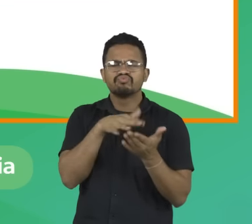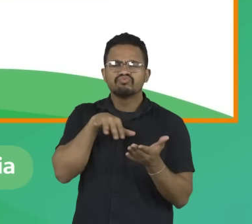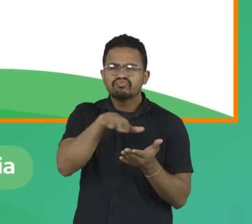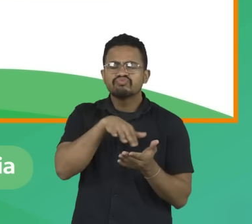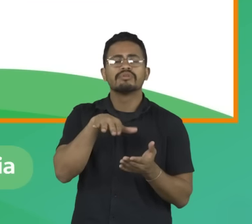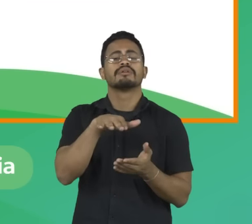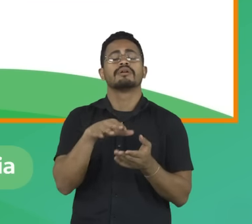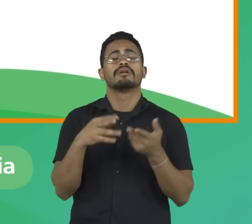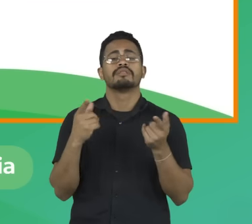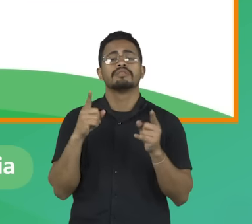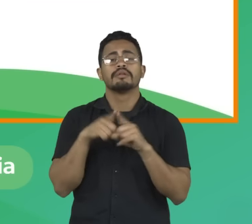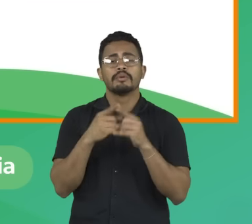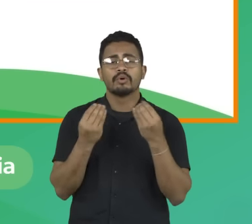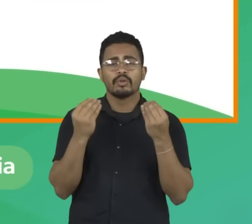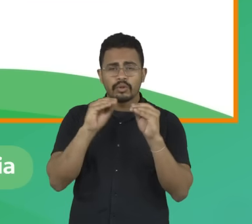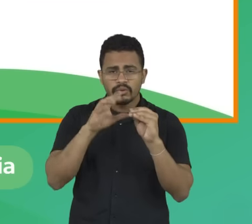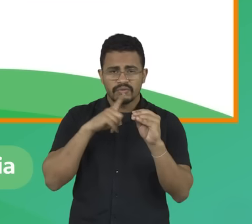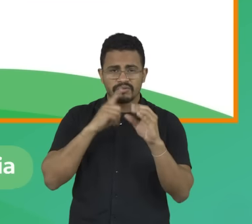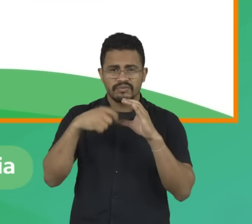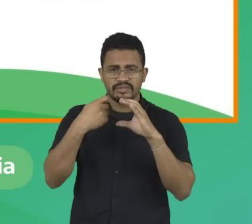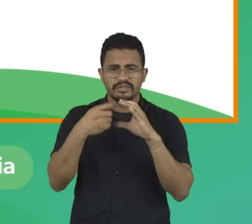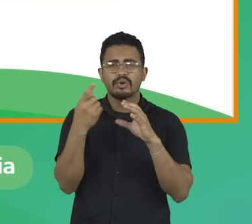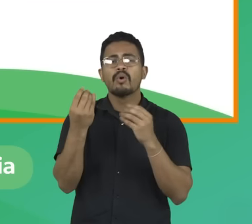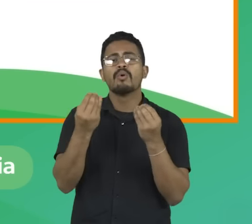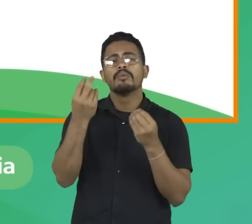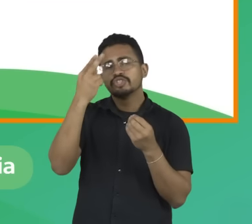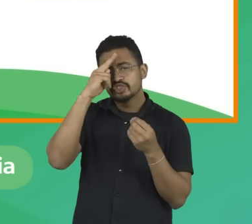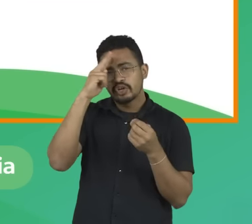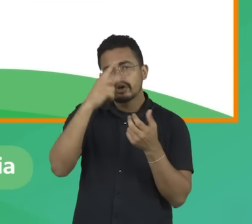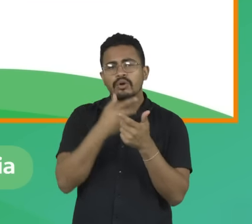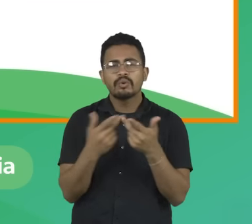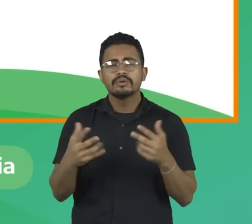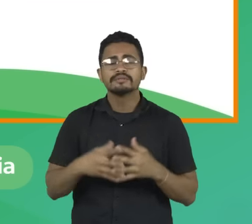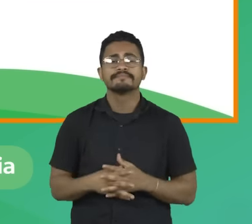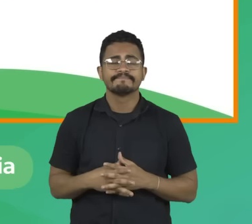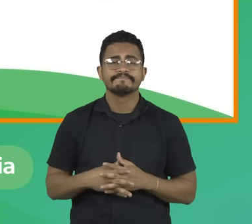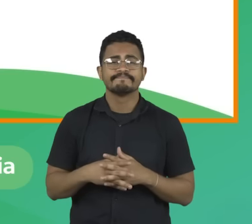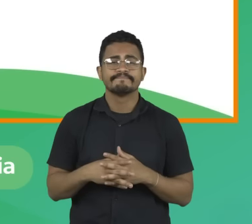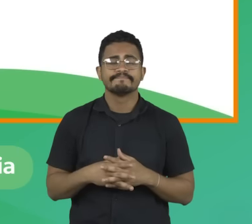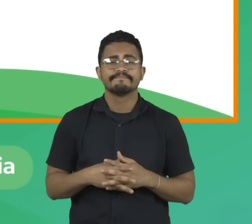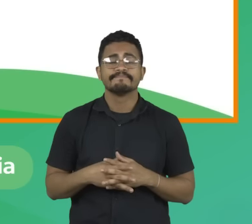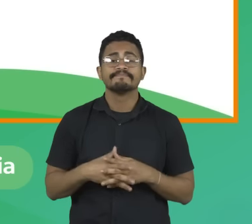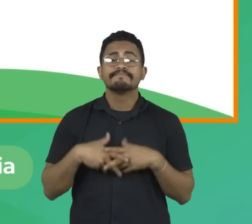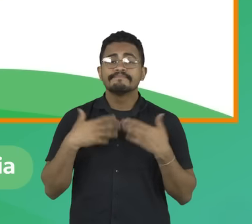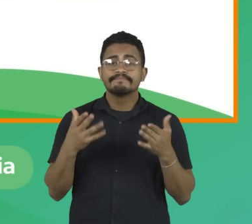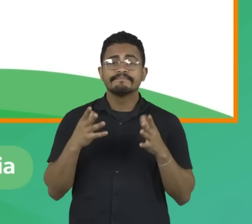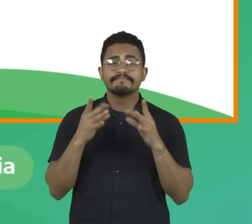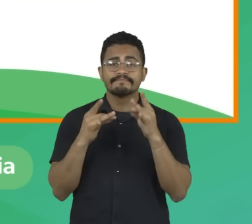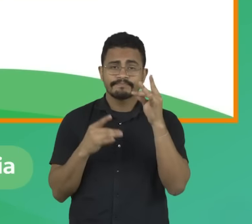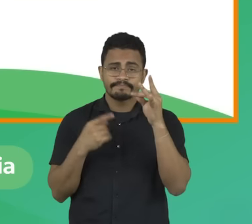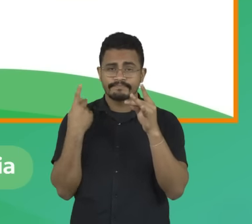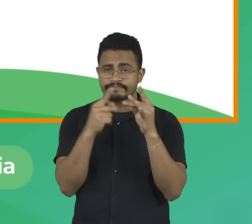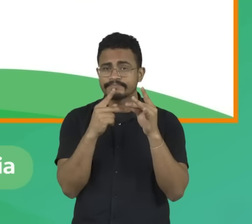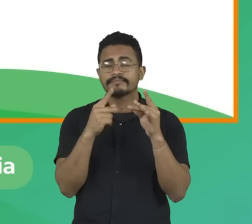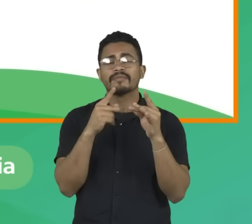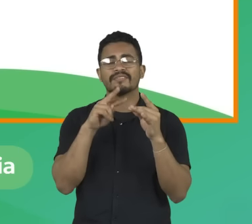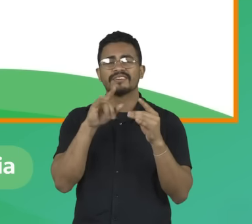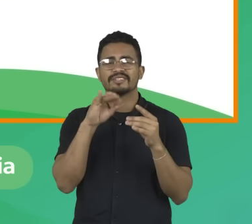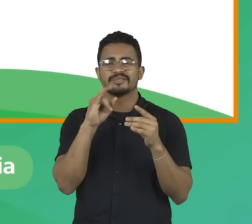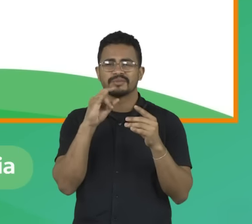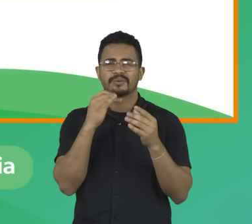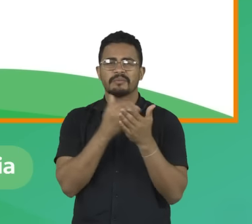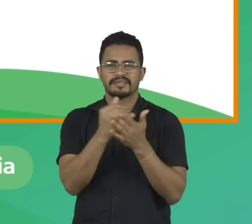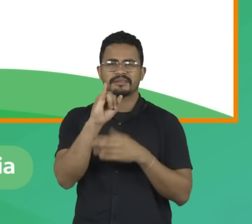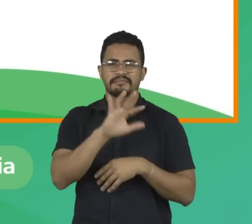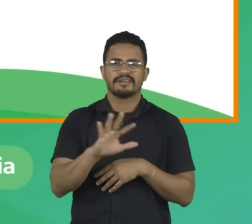e colocou nesse vídeo A História das Coisas, cuja assim, a descrição do vídeo começa com essa imagem. E o